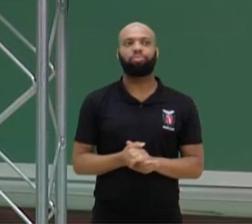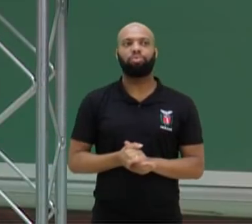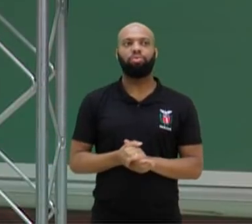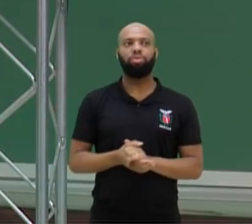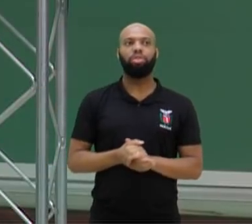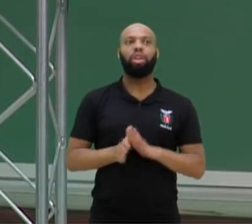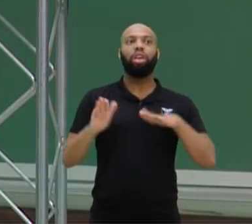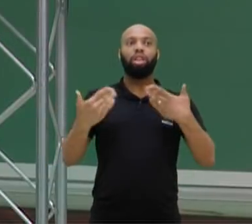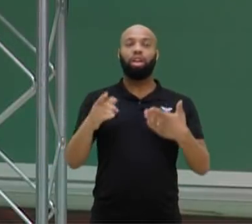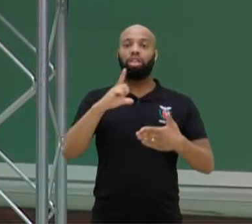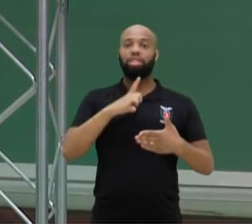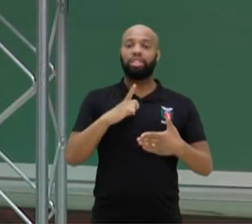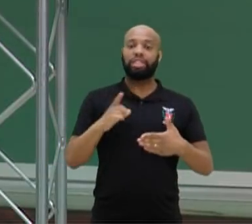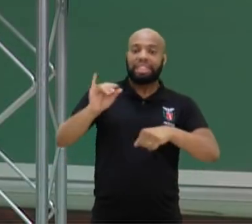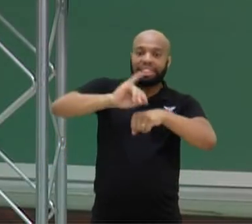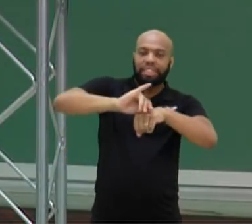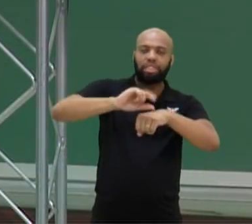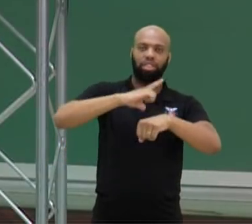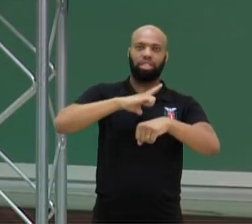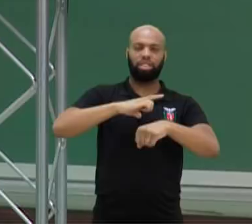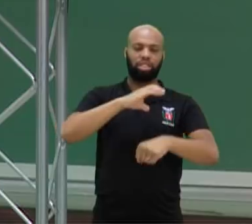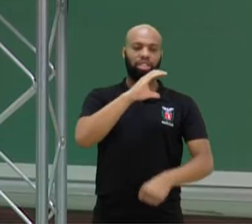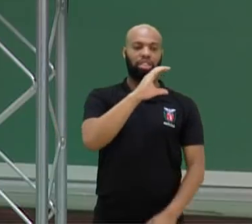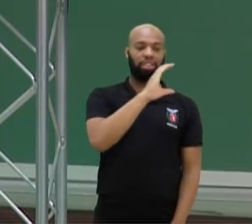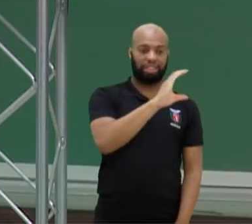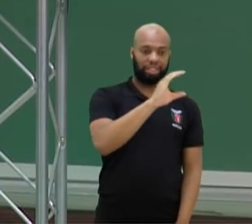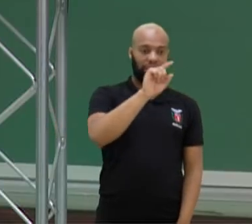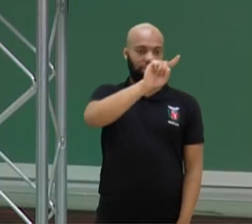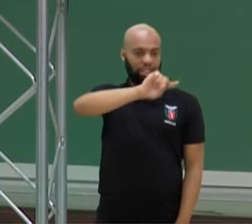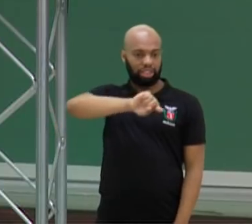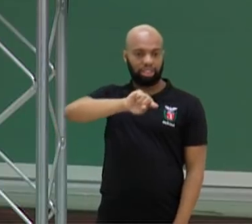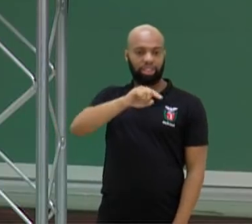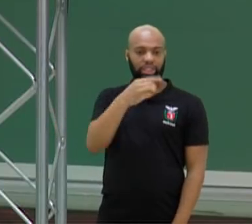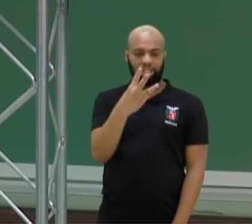Circunferência que está no centro da coordenada 3, 4.